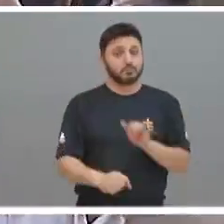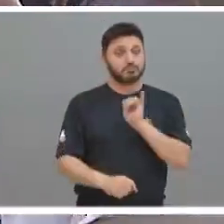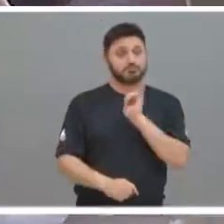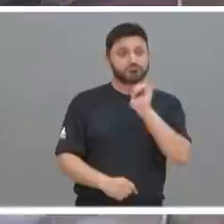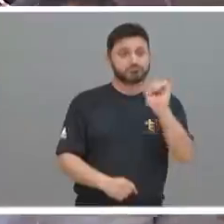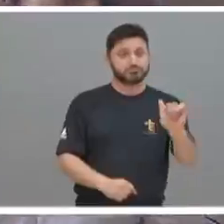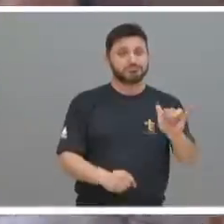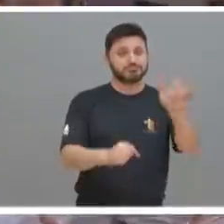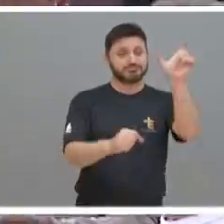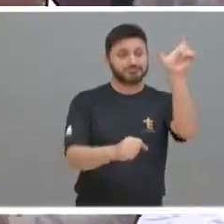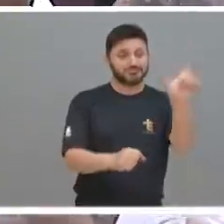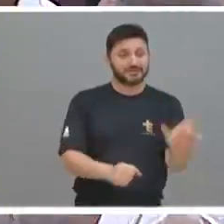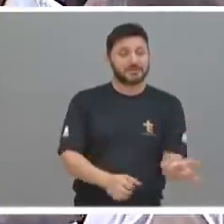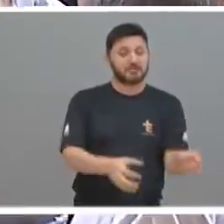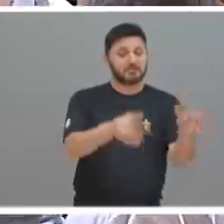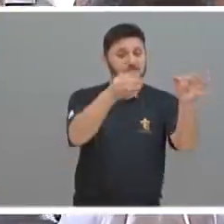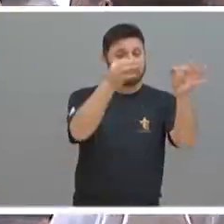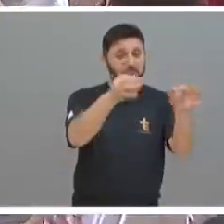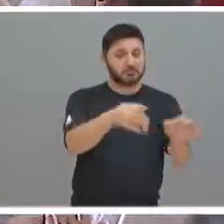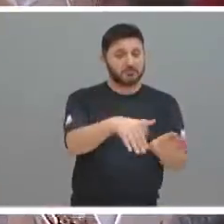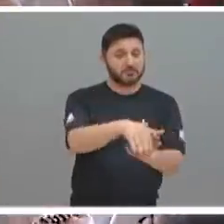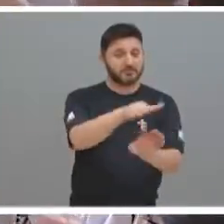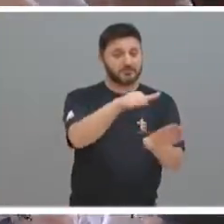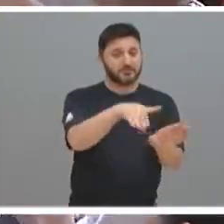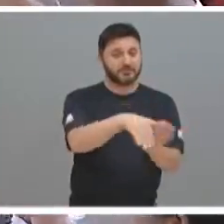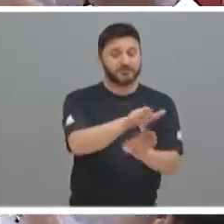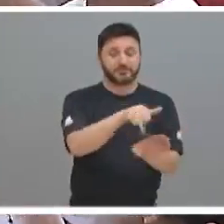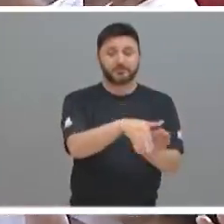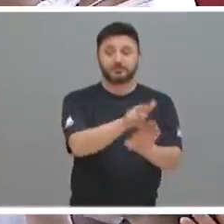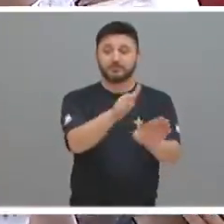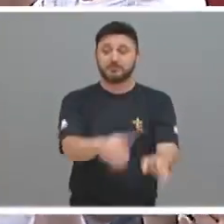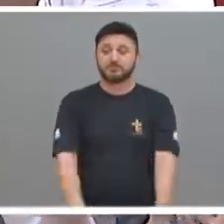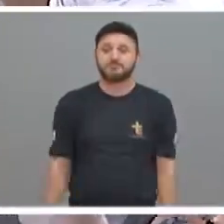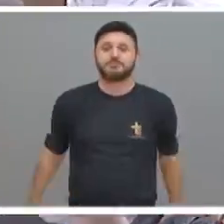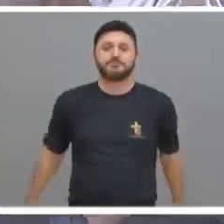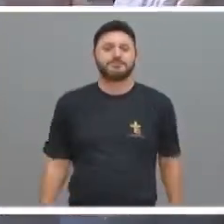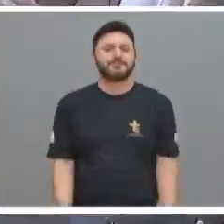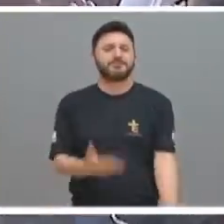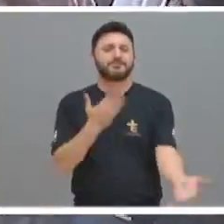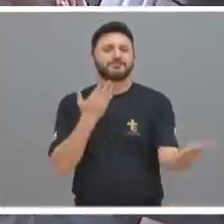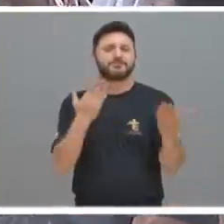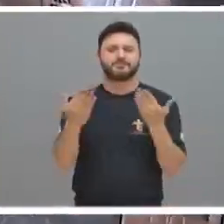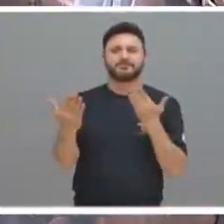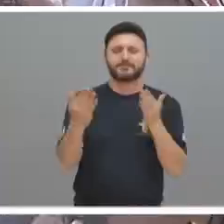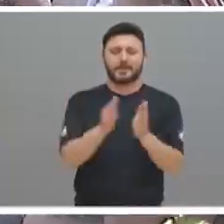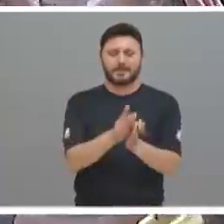certo. Estenda a tua mão a palavra. E pra pessoa certa,